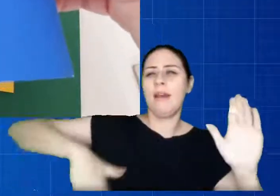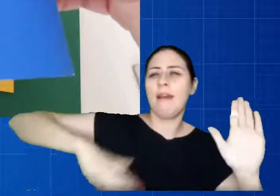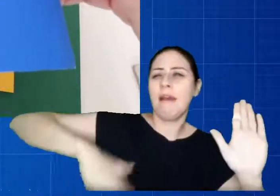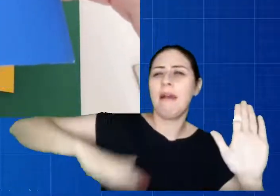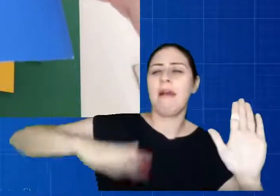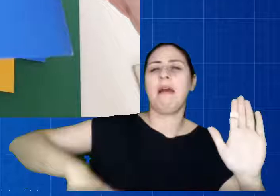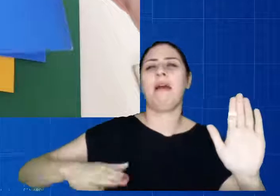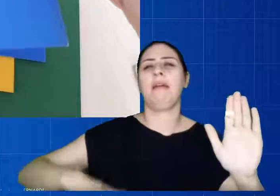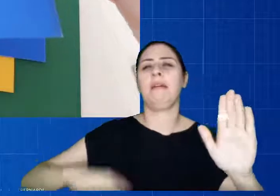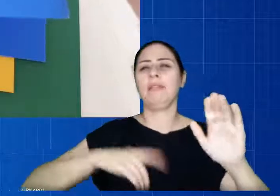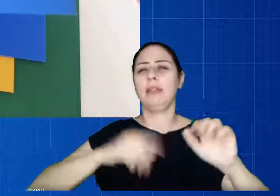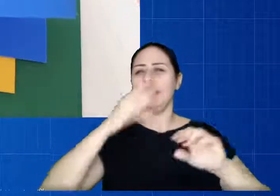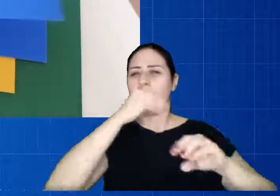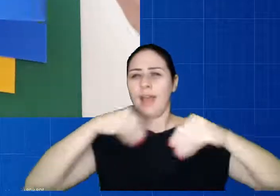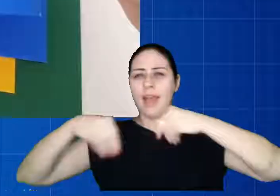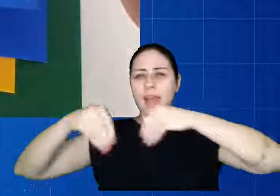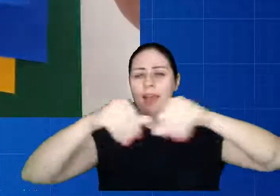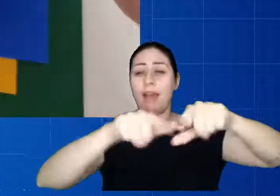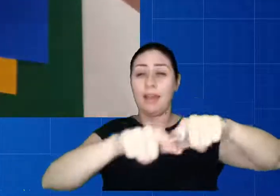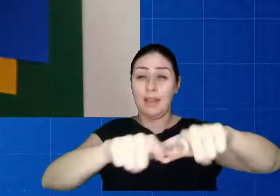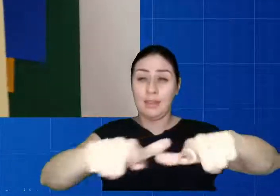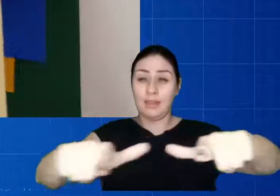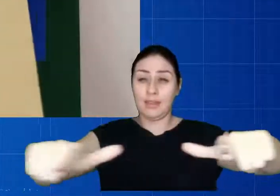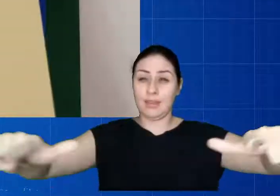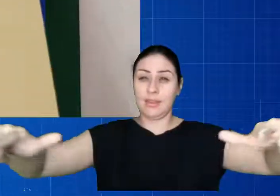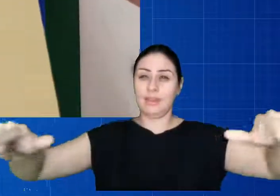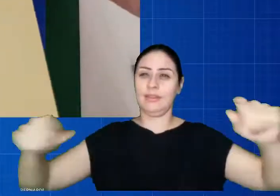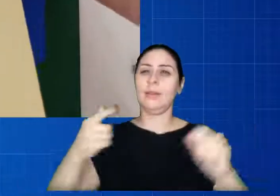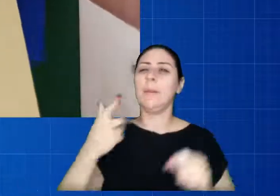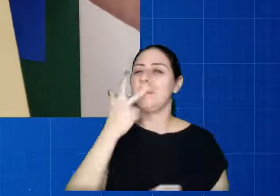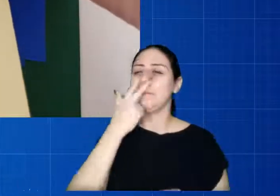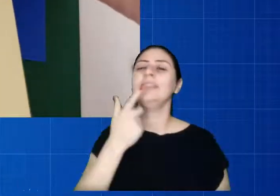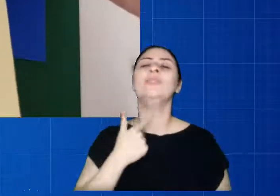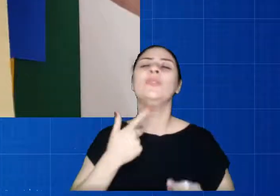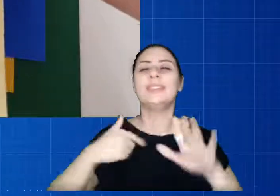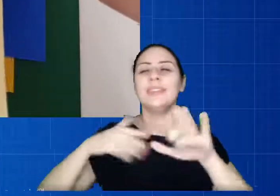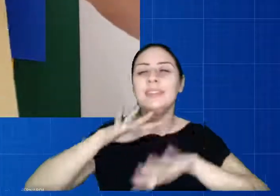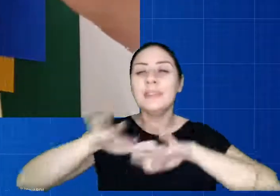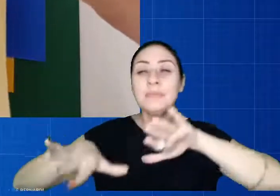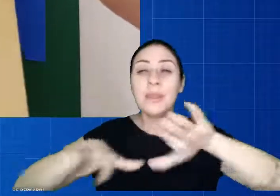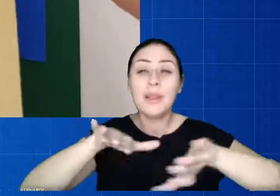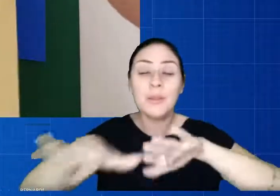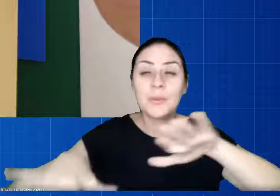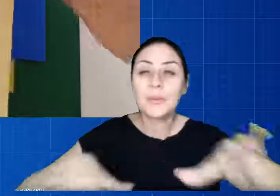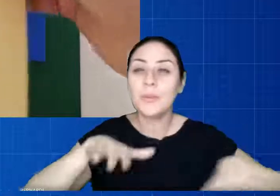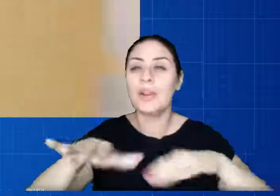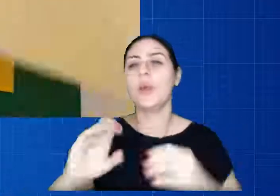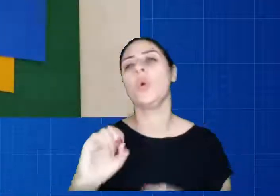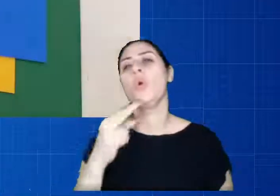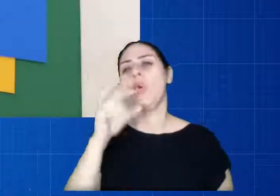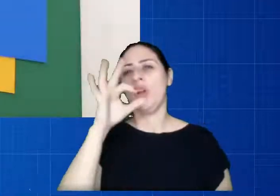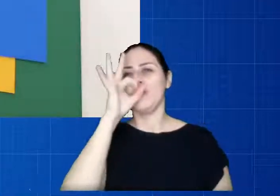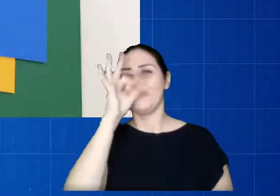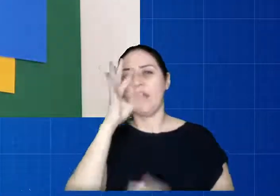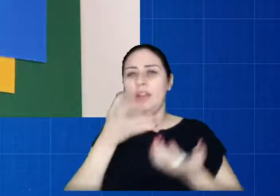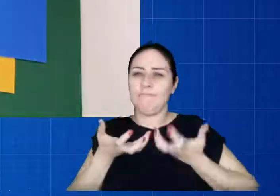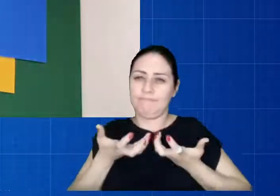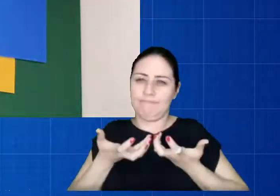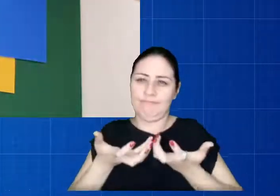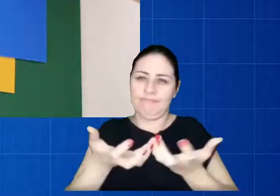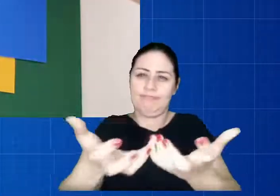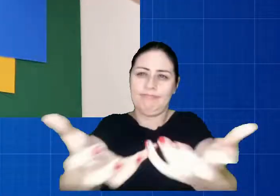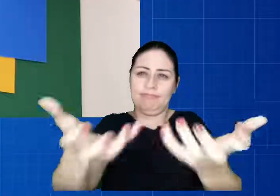uma belíssima faixa de areia esperando e te convidando para mergulhar na água do mar. Ou talvez um gramado com papel verde,